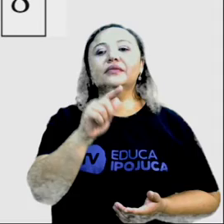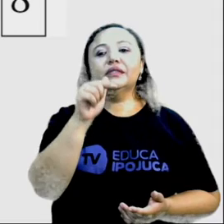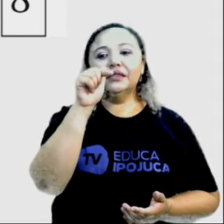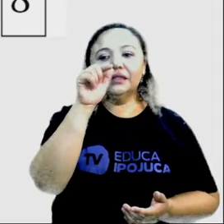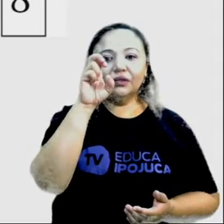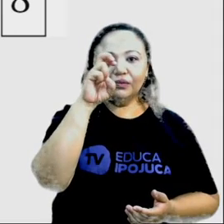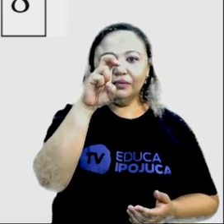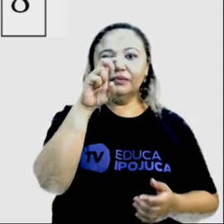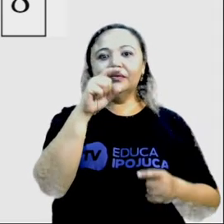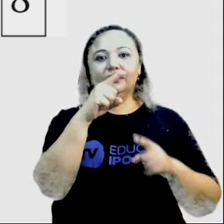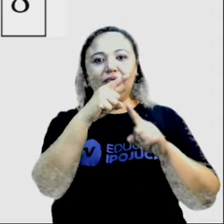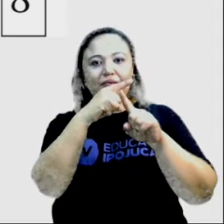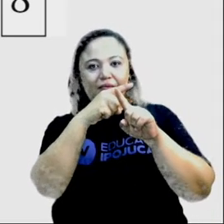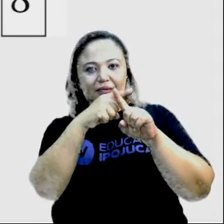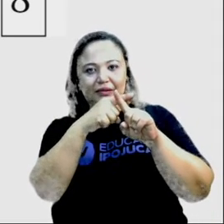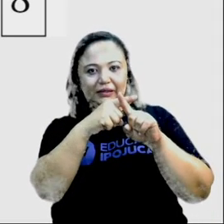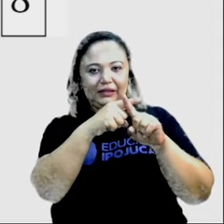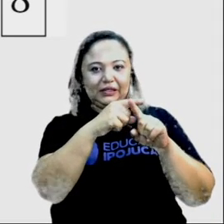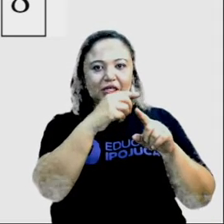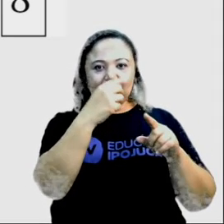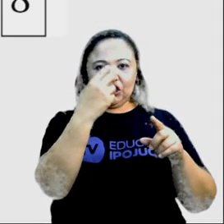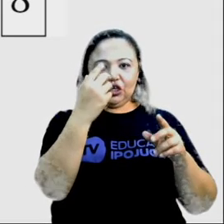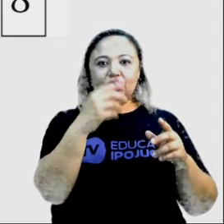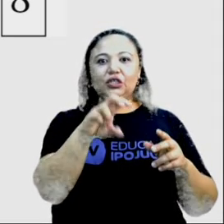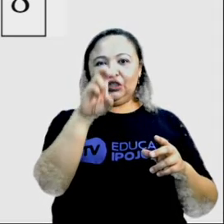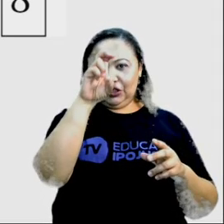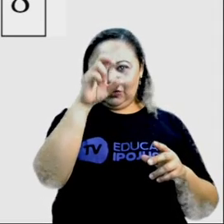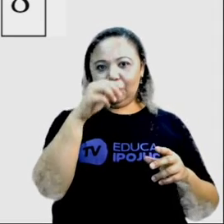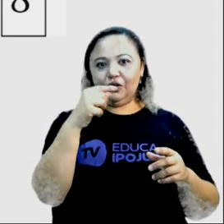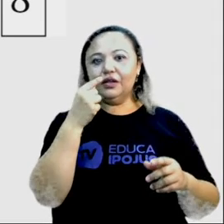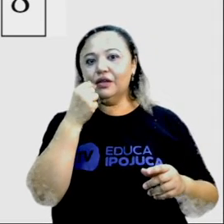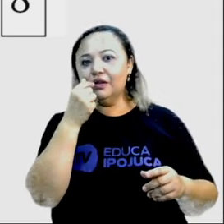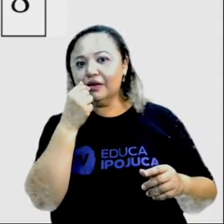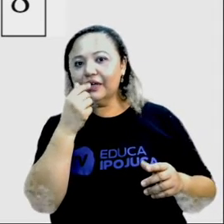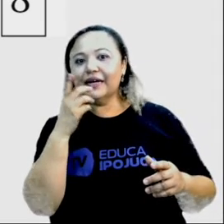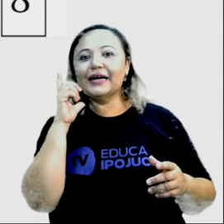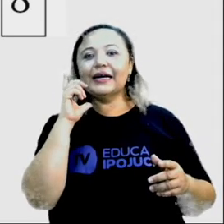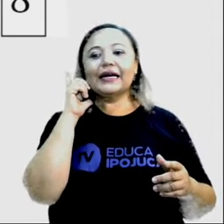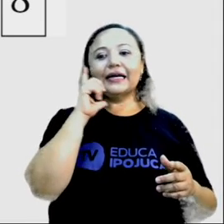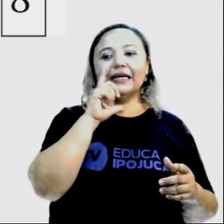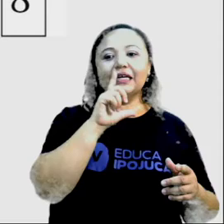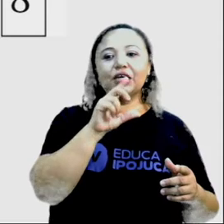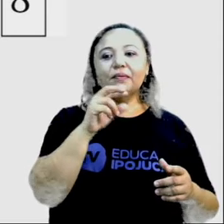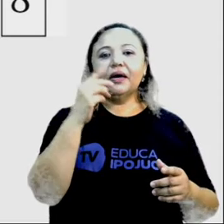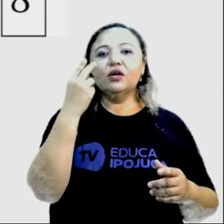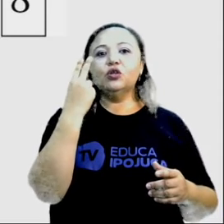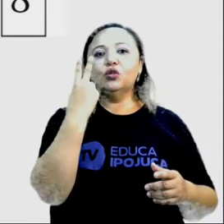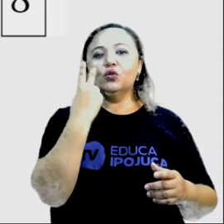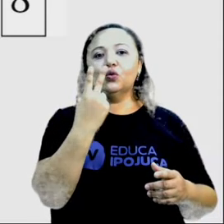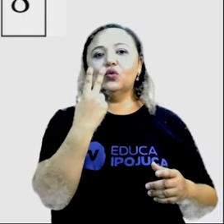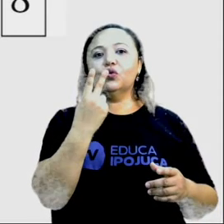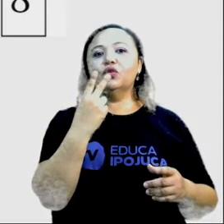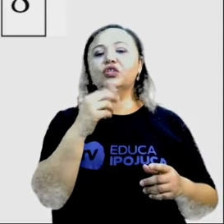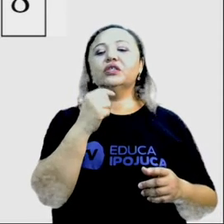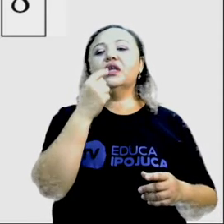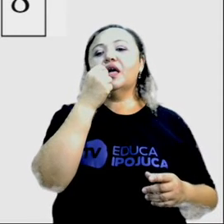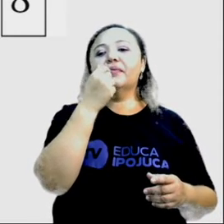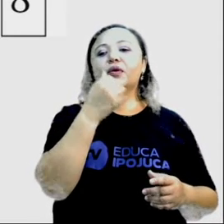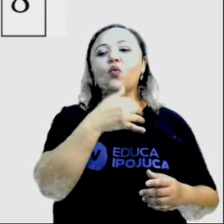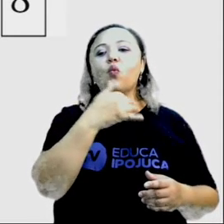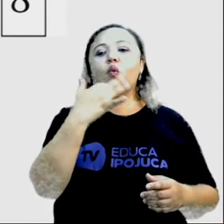tenho 5 lápis, ganhei mais 2 de tia Raquel. Quanto será